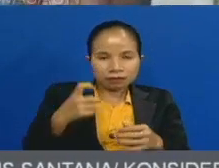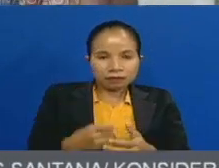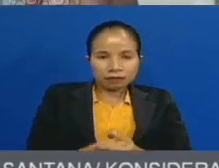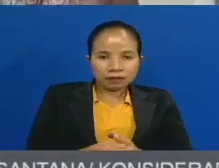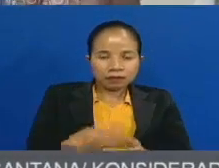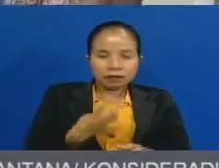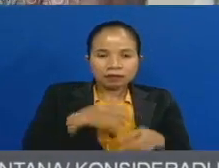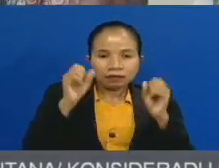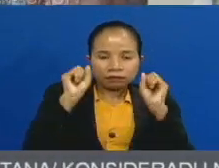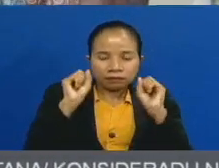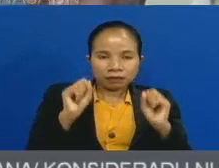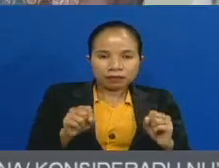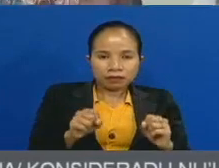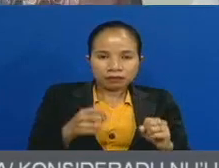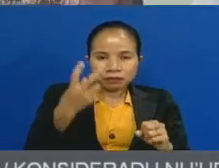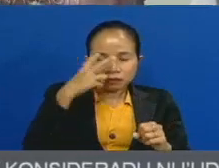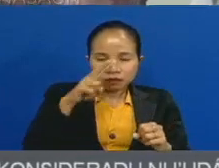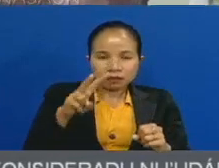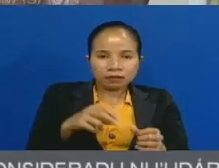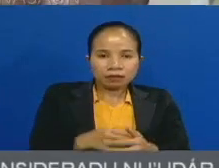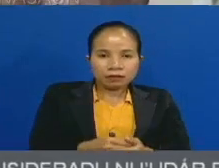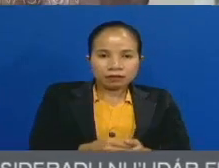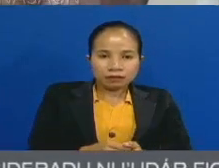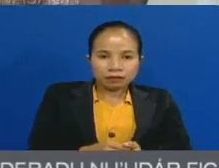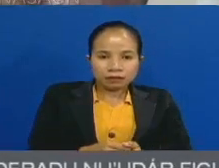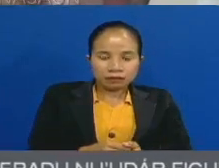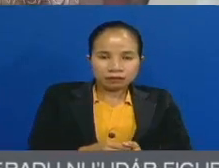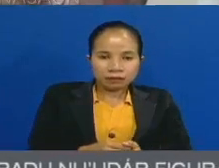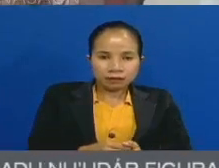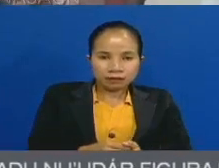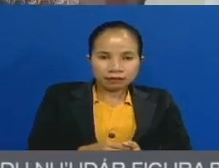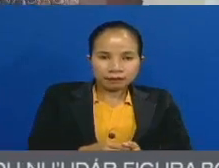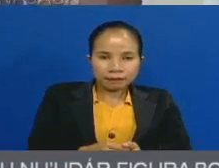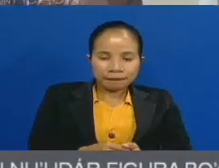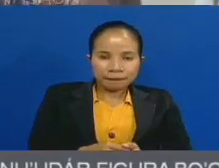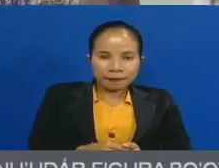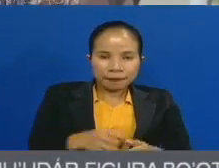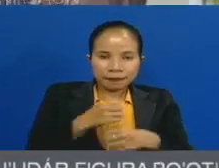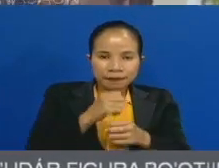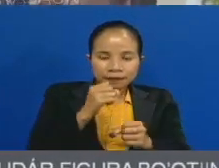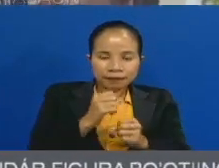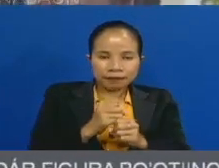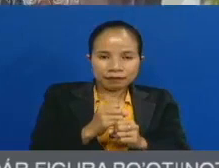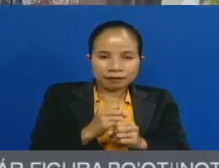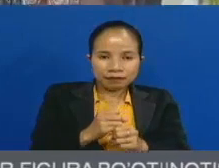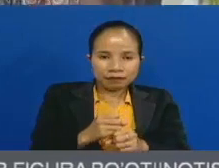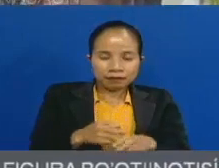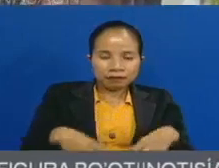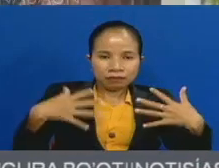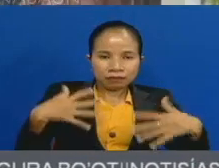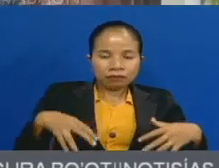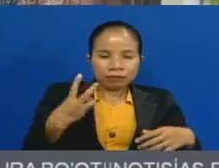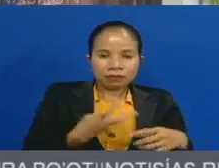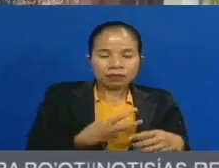Ita belemos hare parte ida katak mauninu halo luta ida baina nina